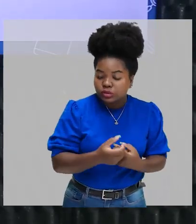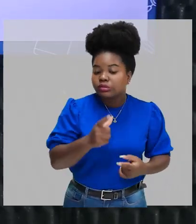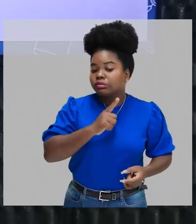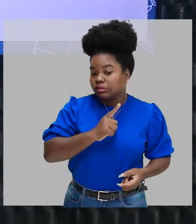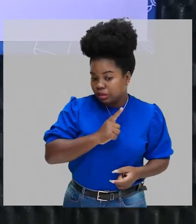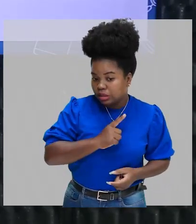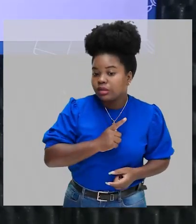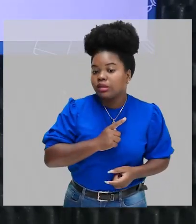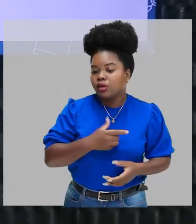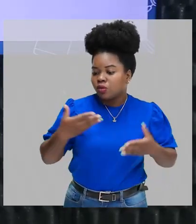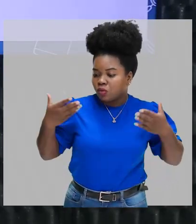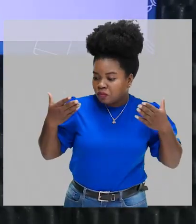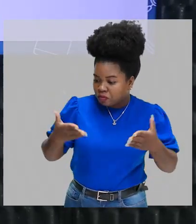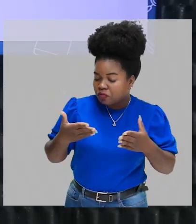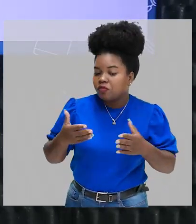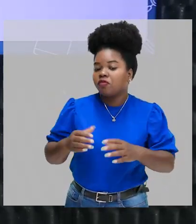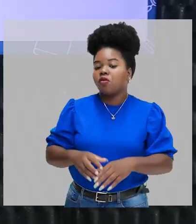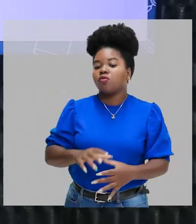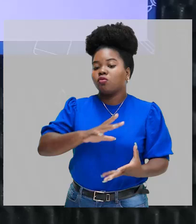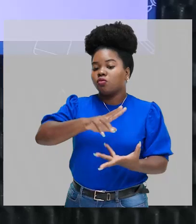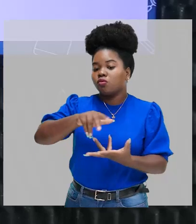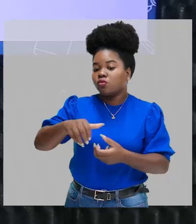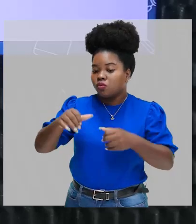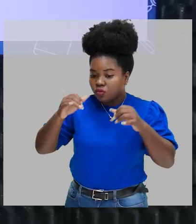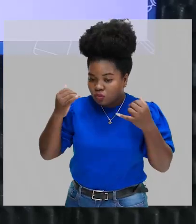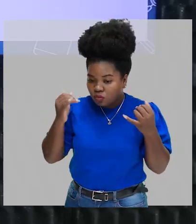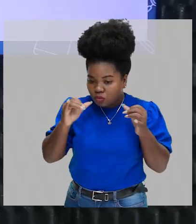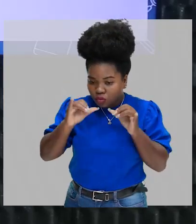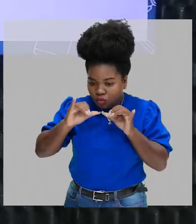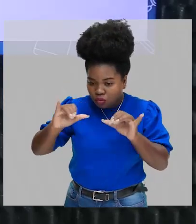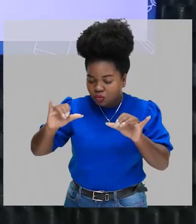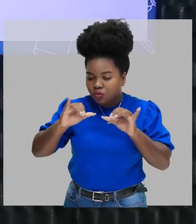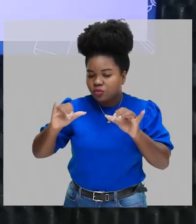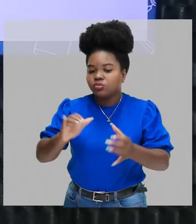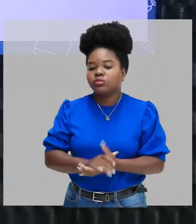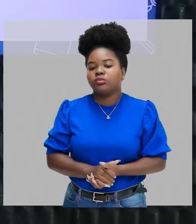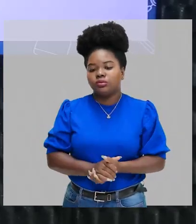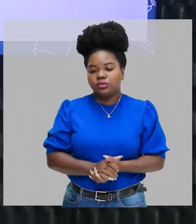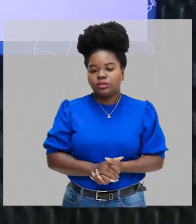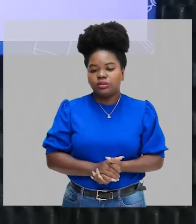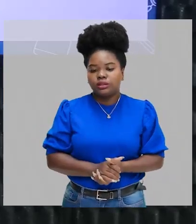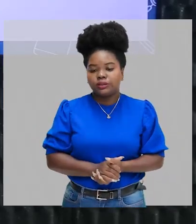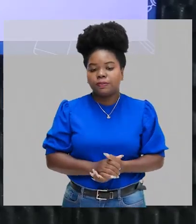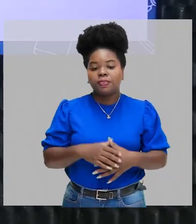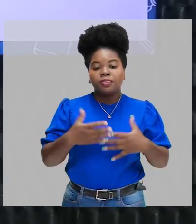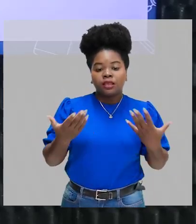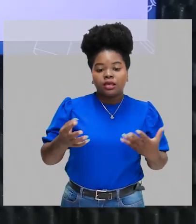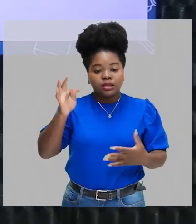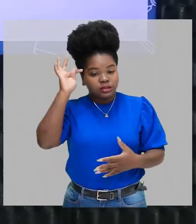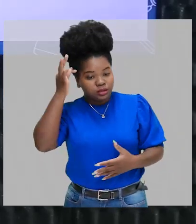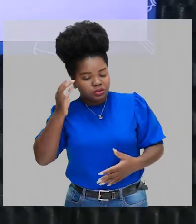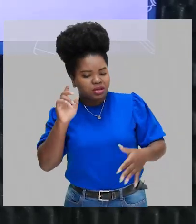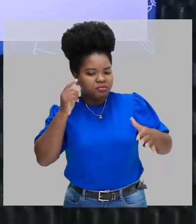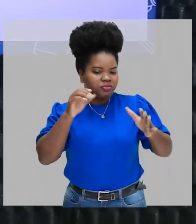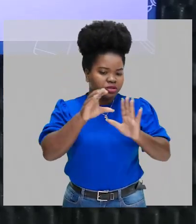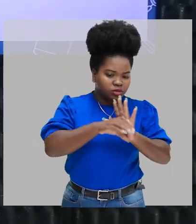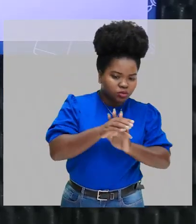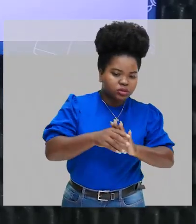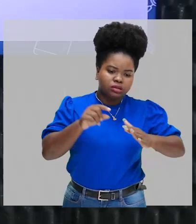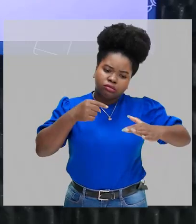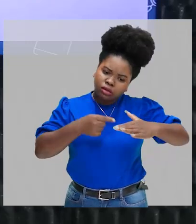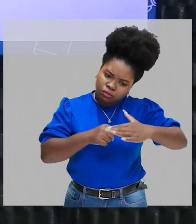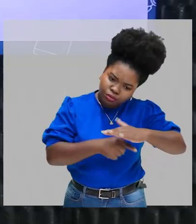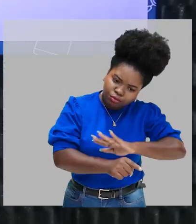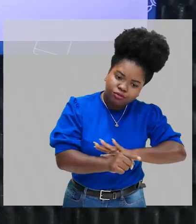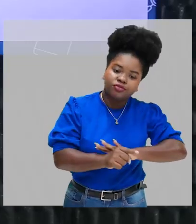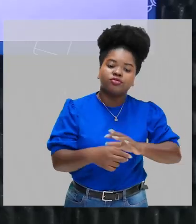globalização. E essa perspectiva é extremamente vasta, extremamente complexa, com vários fatores, como a gente